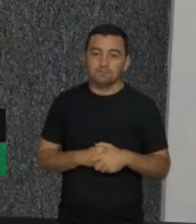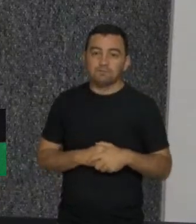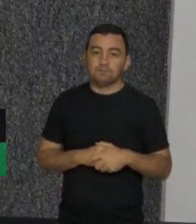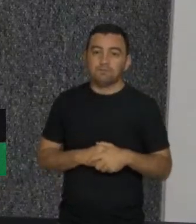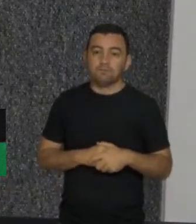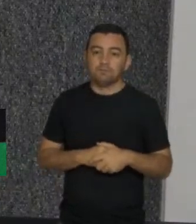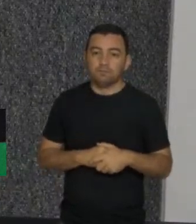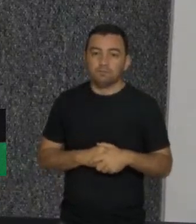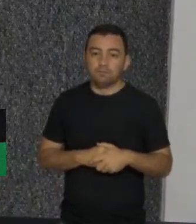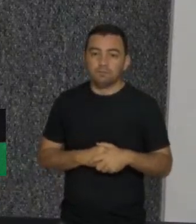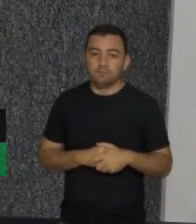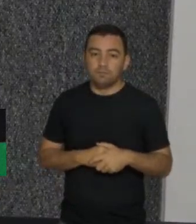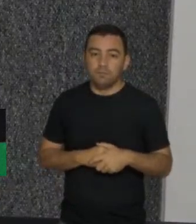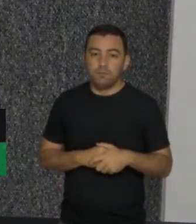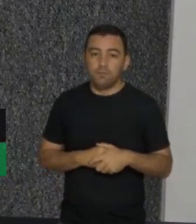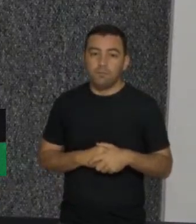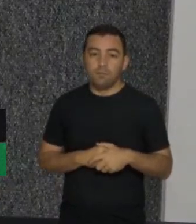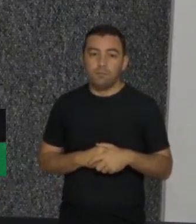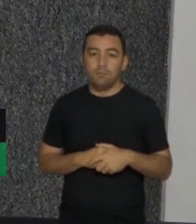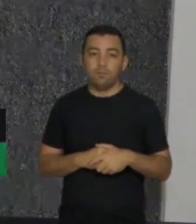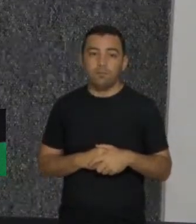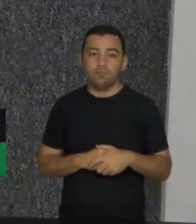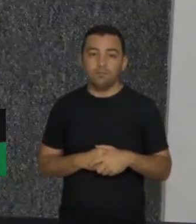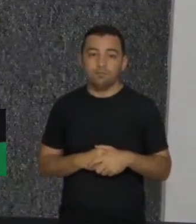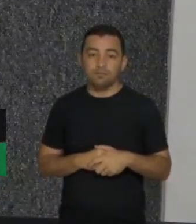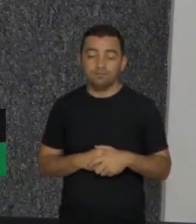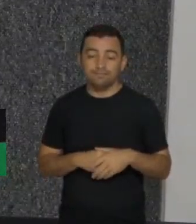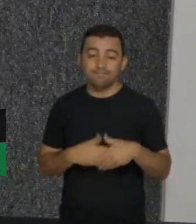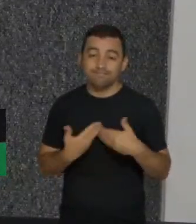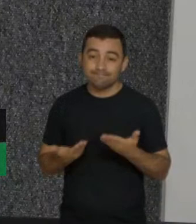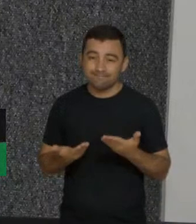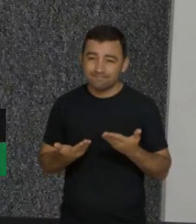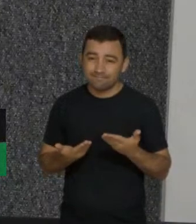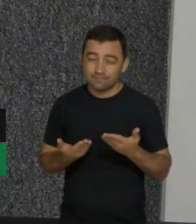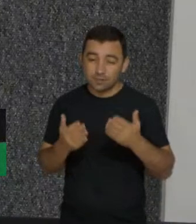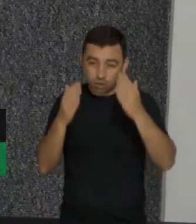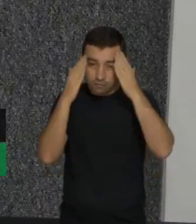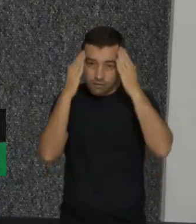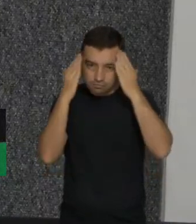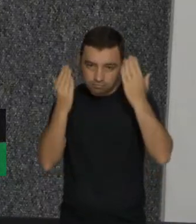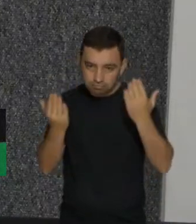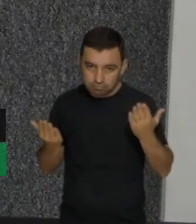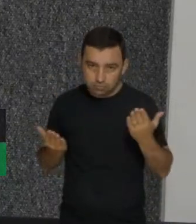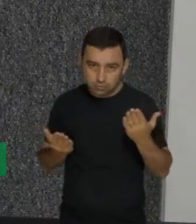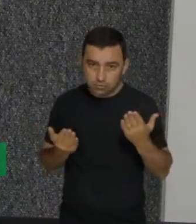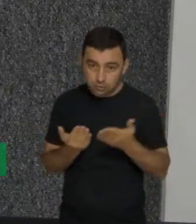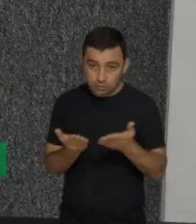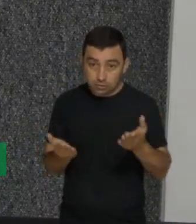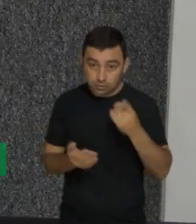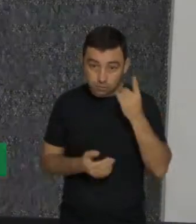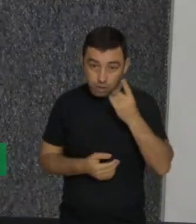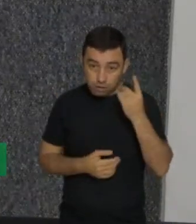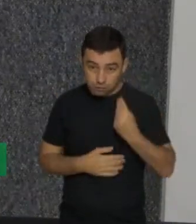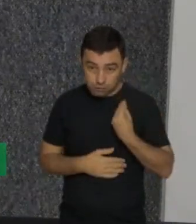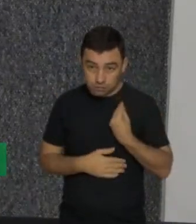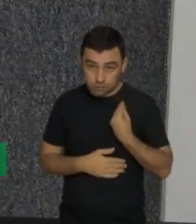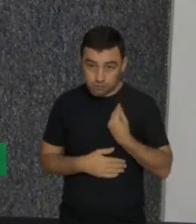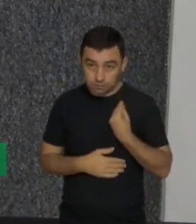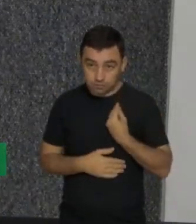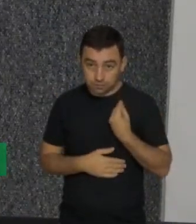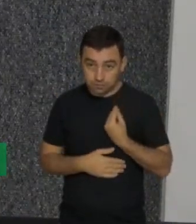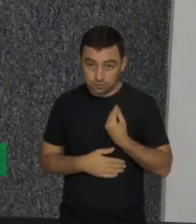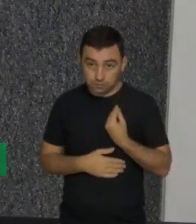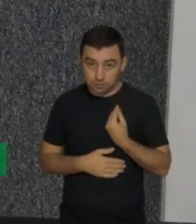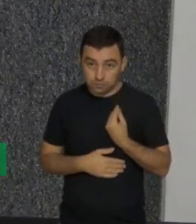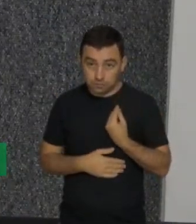atenção Deputado Zé Milton cheffer o os deputados que estão presentes os Deputado